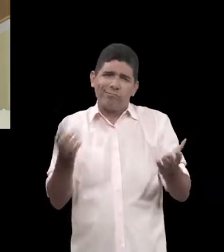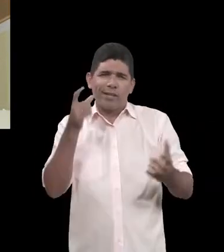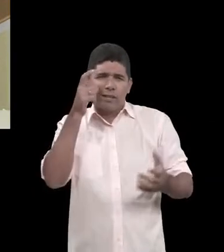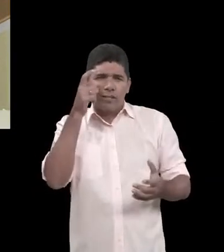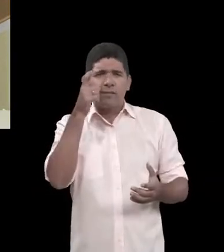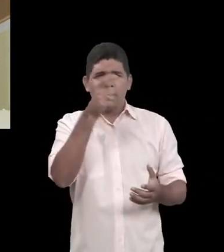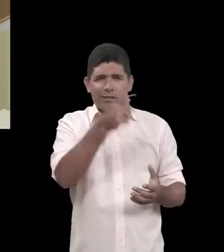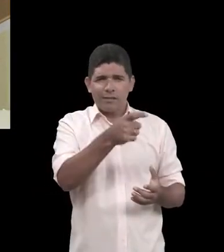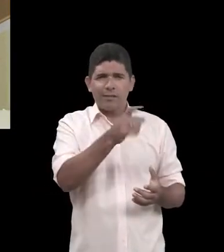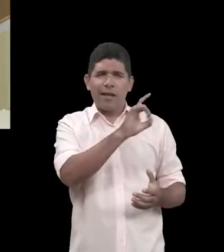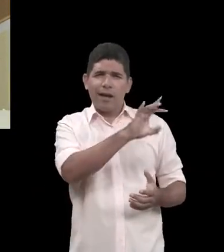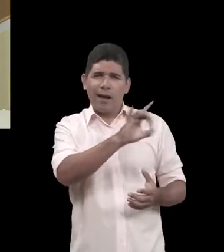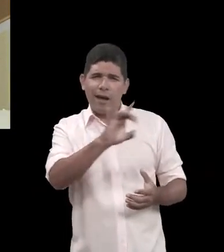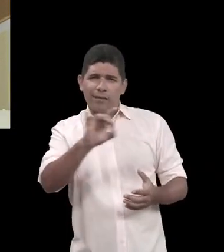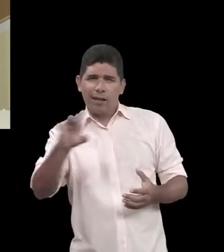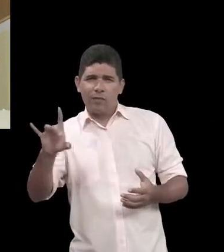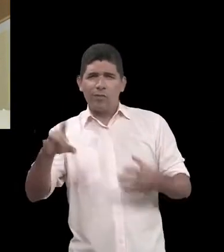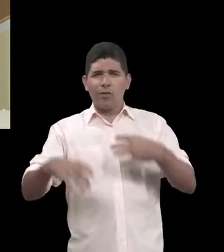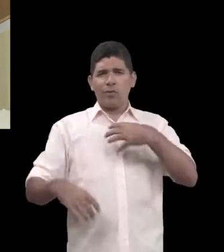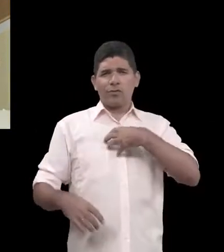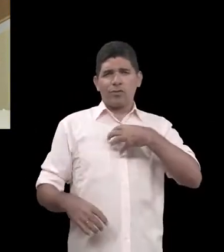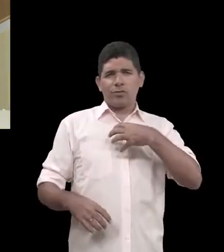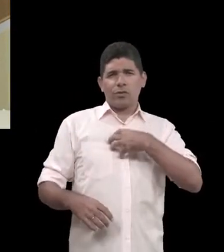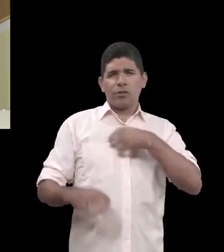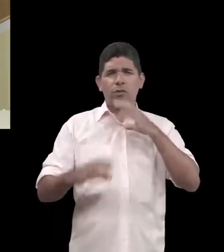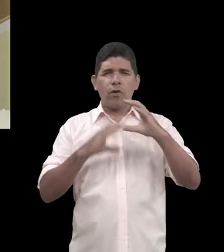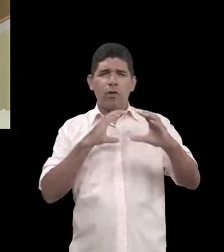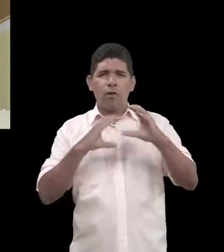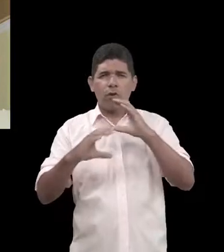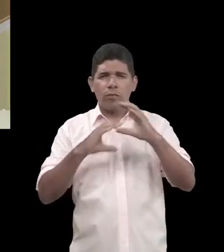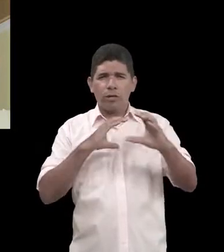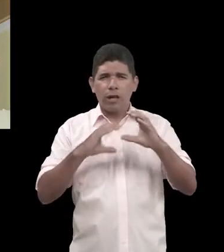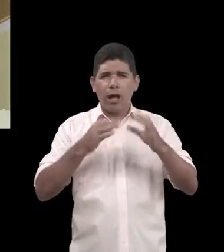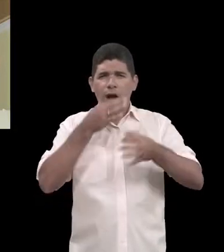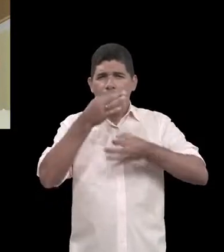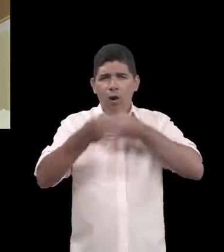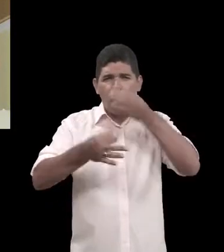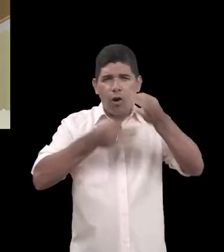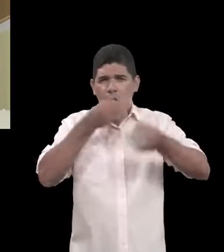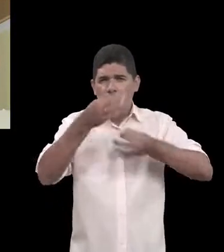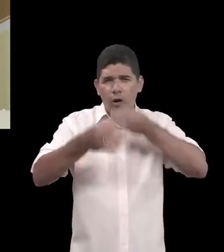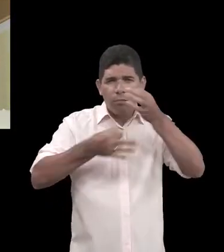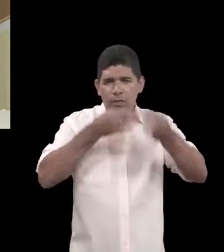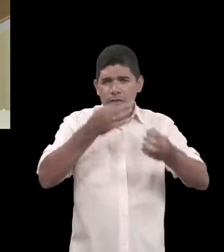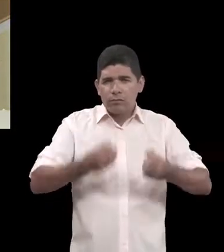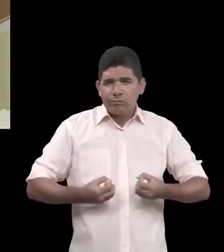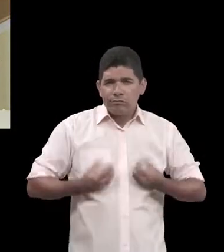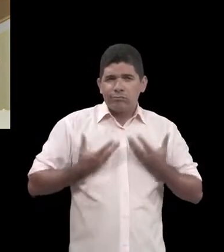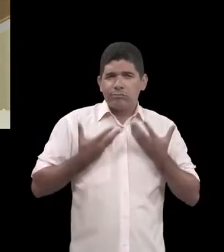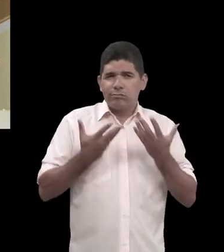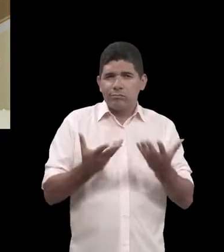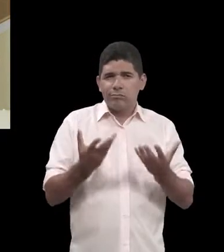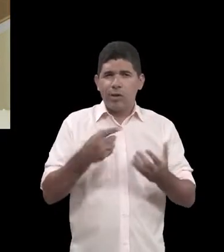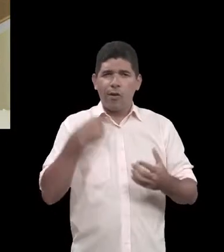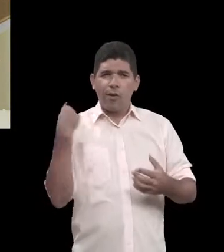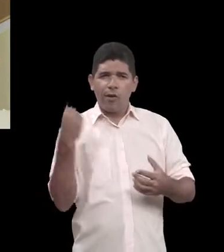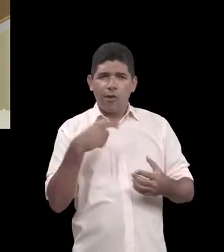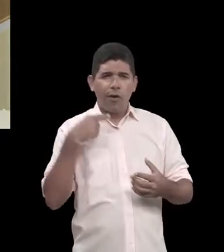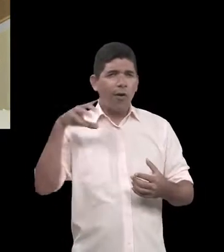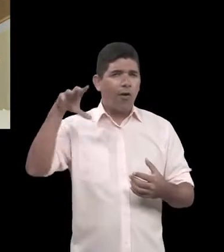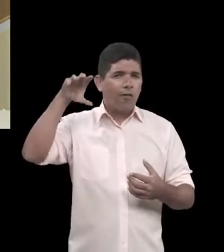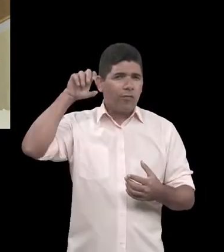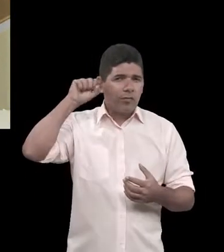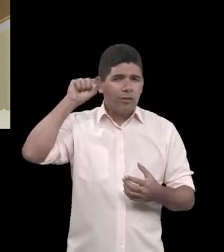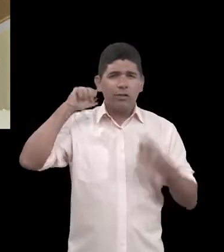se comunicar, de como expressar suas opiniões e tudo. Assim como nós ouvintes expressamos, o surdo também expressa,